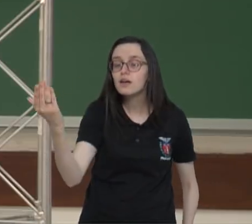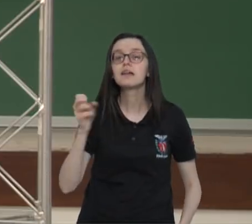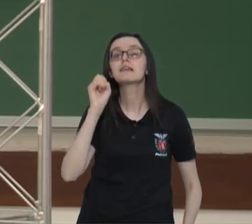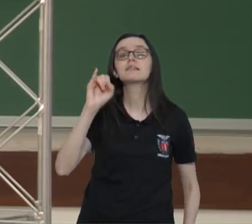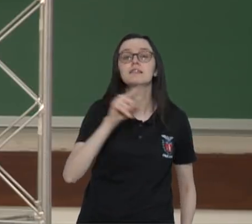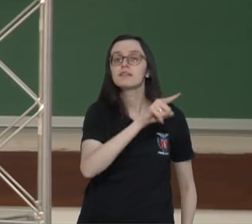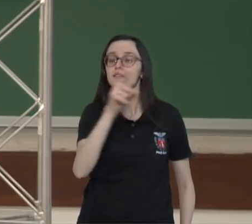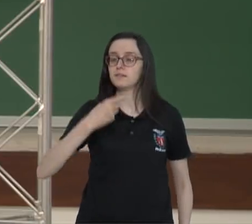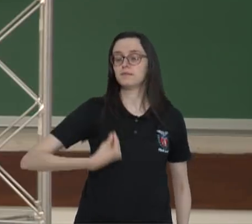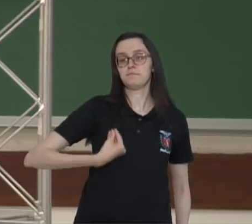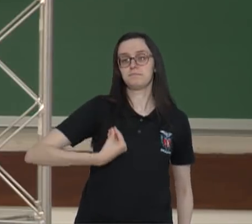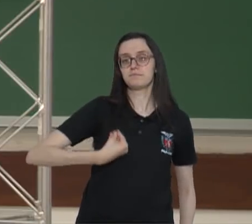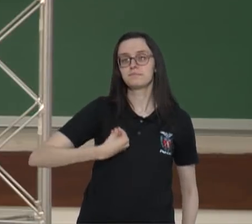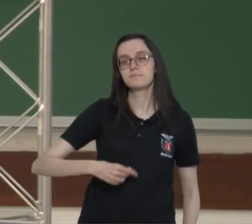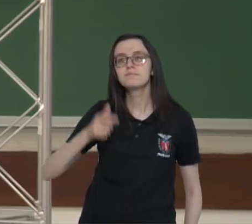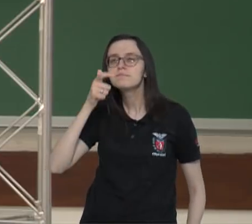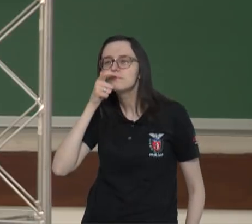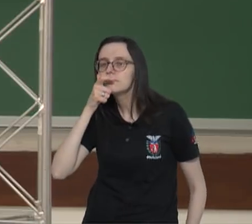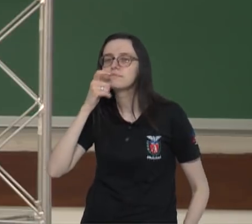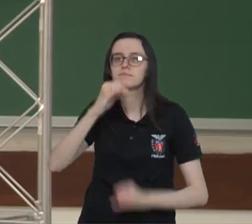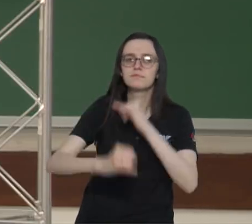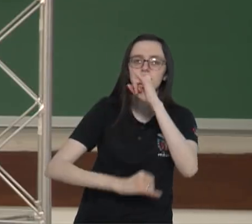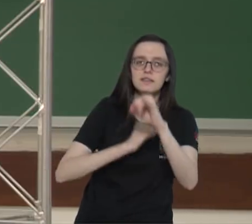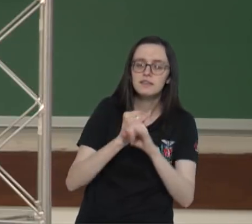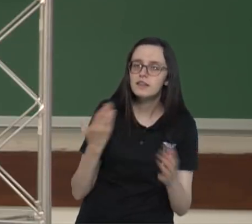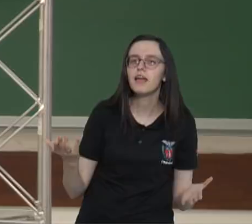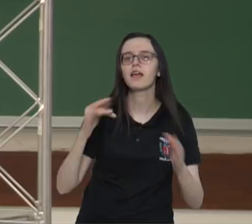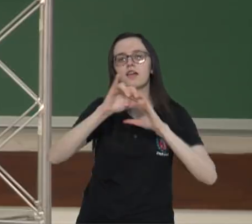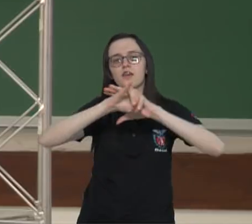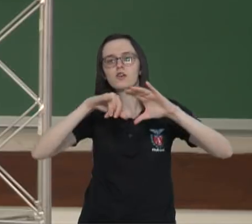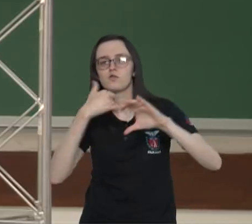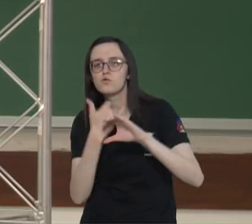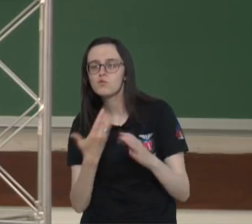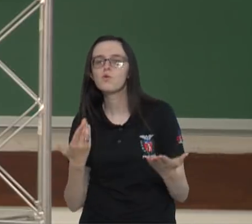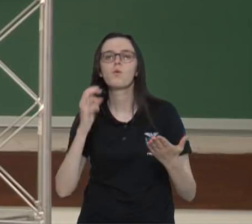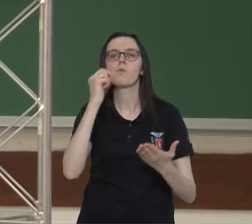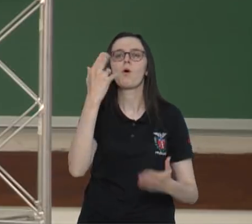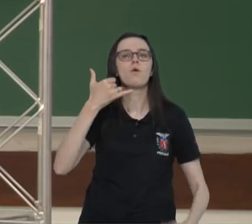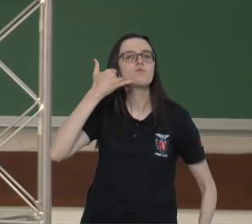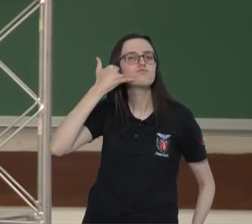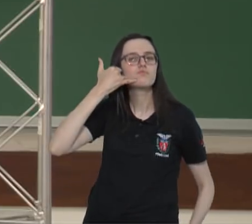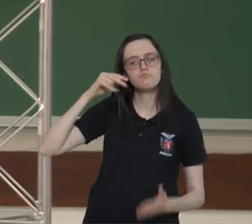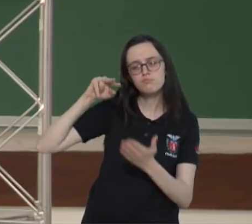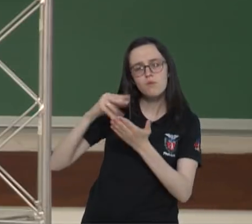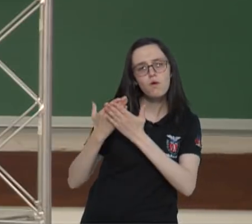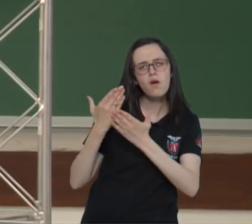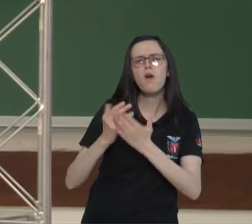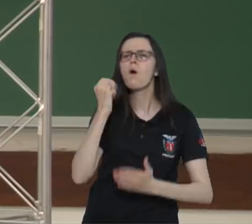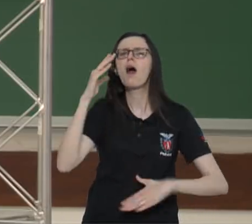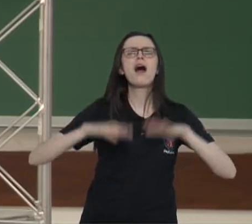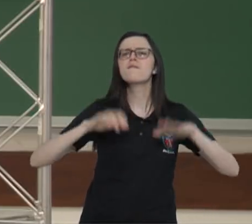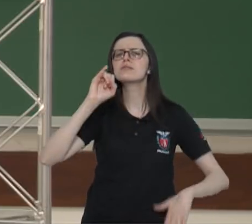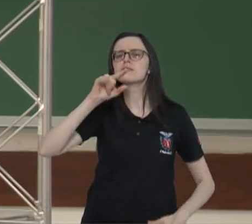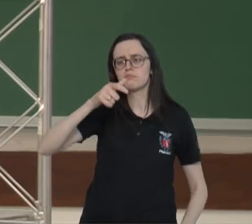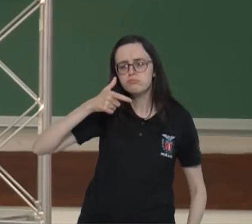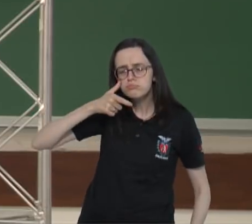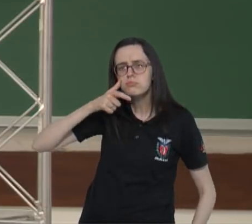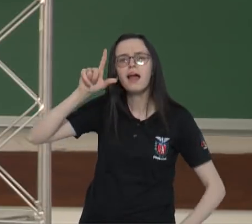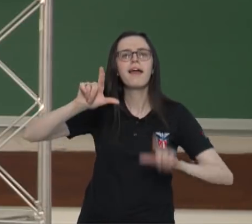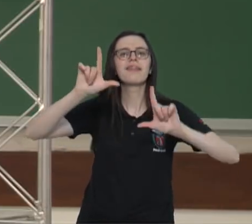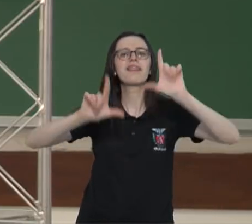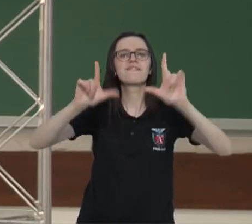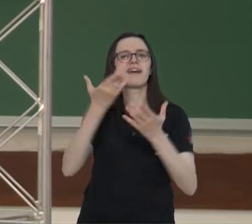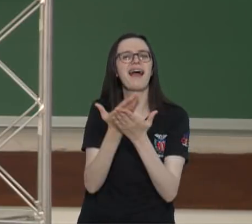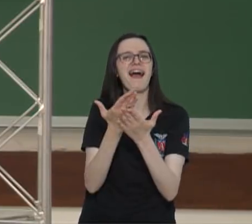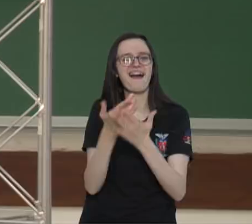você estiver vendo via internet, pelo YouTube ou pelo celular, ou mesmo se você estiver vendo pela TV